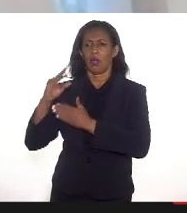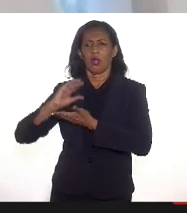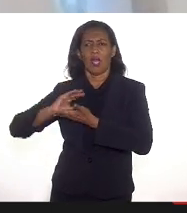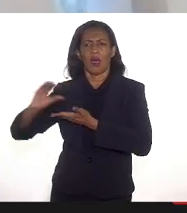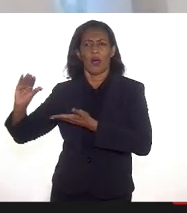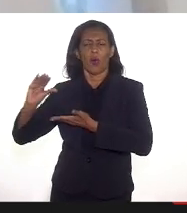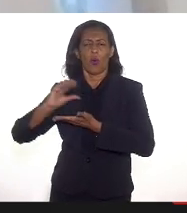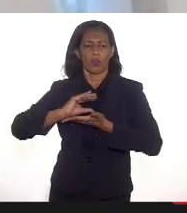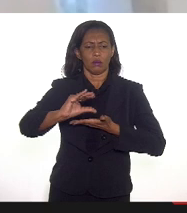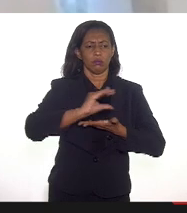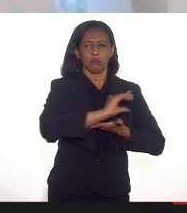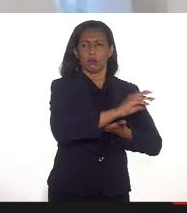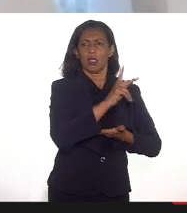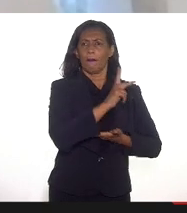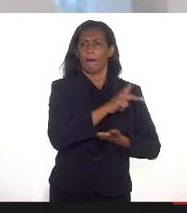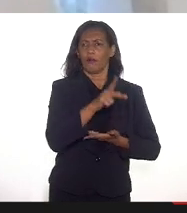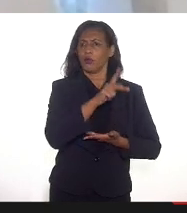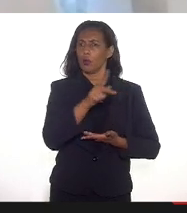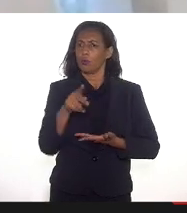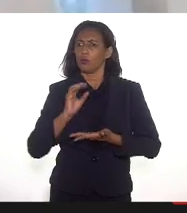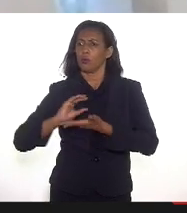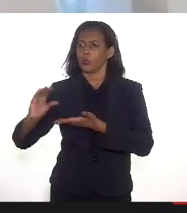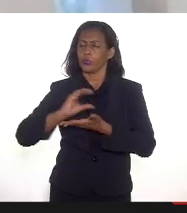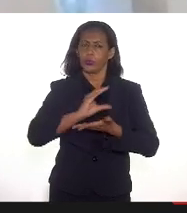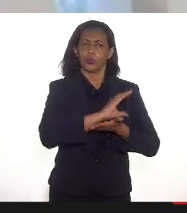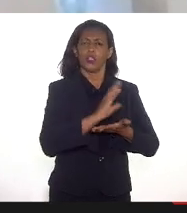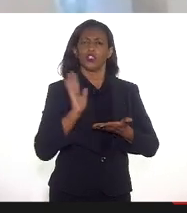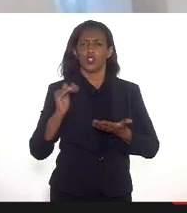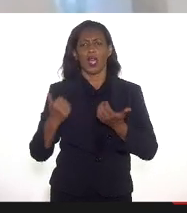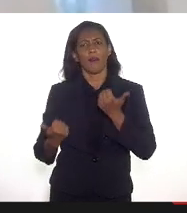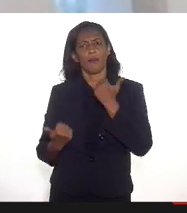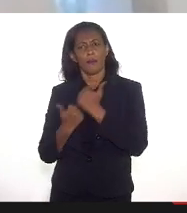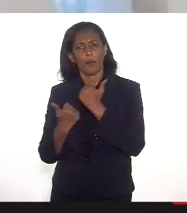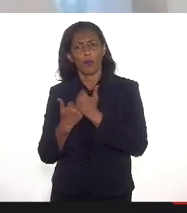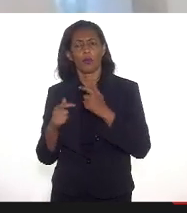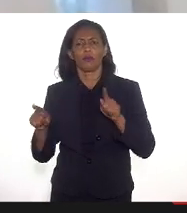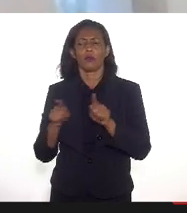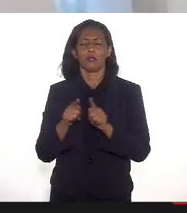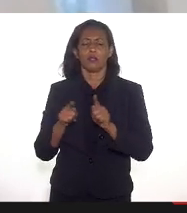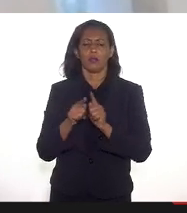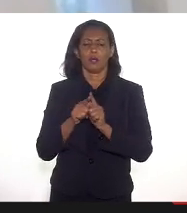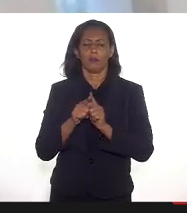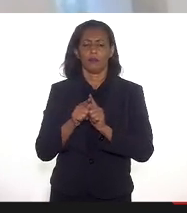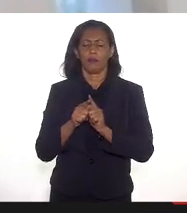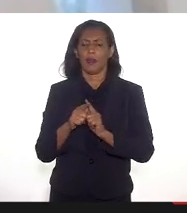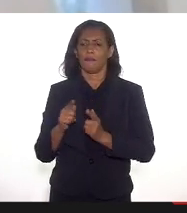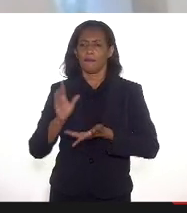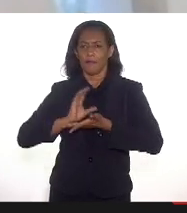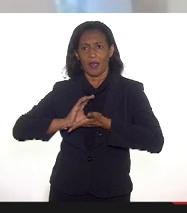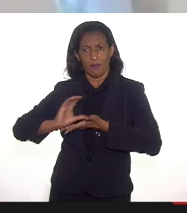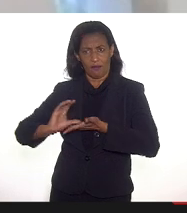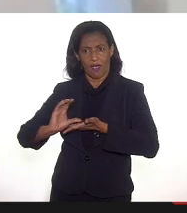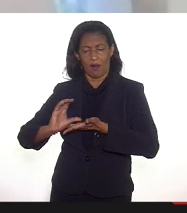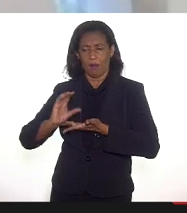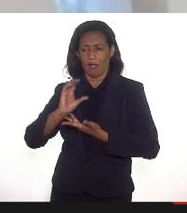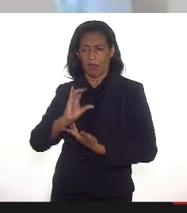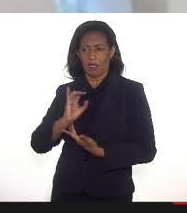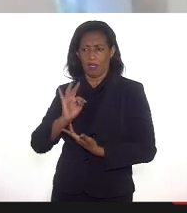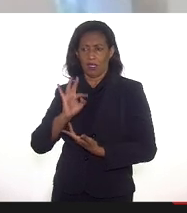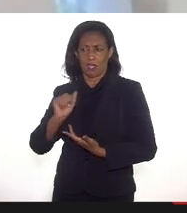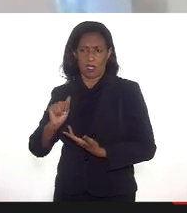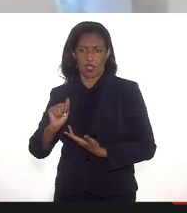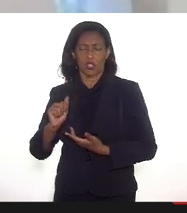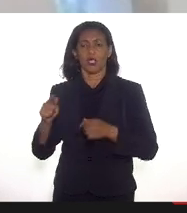da mesma forma como a gente tem feito um apoio para os diretores no auxílio, no uso da verba CIDS, a gente também